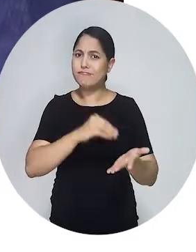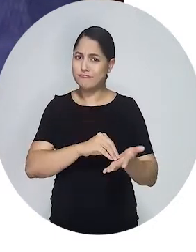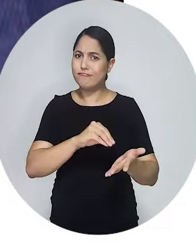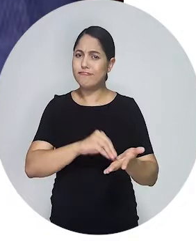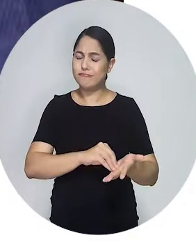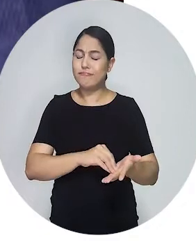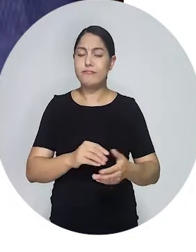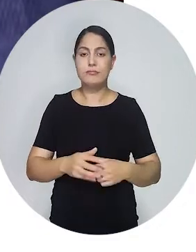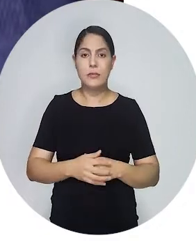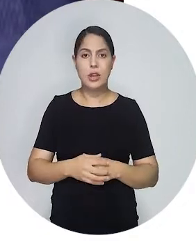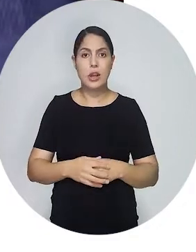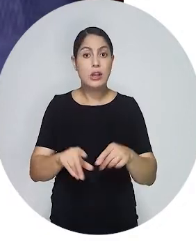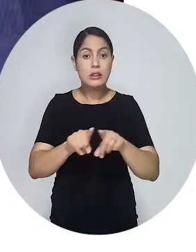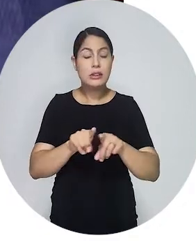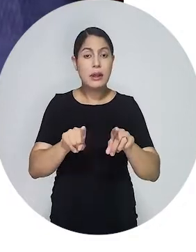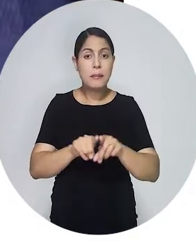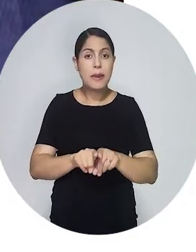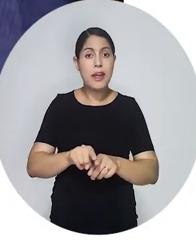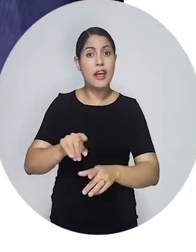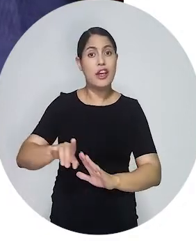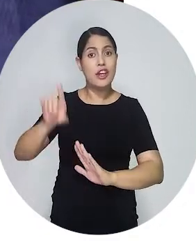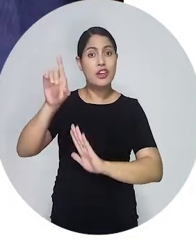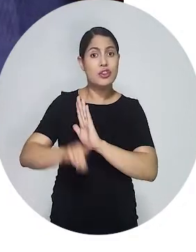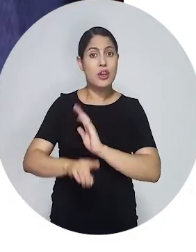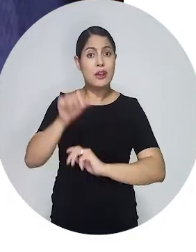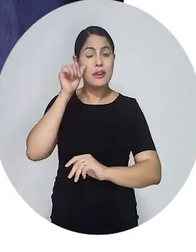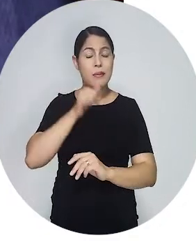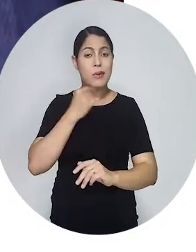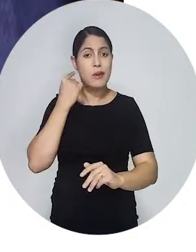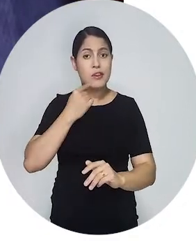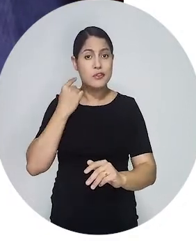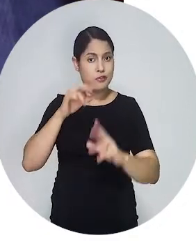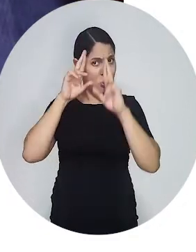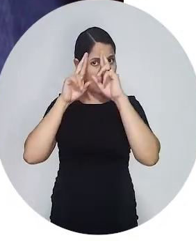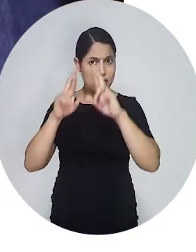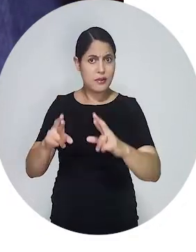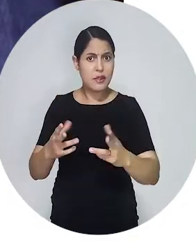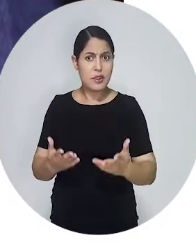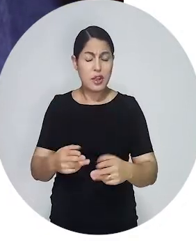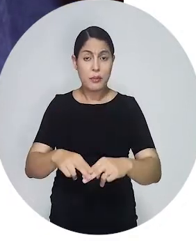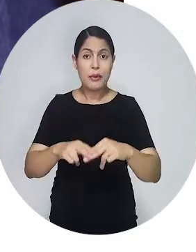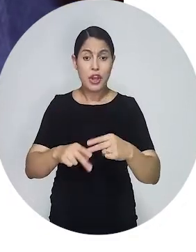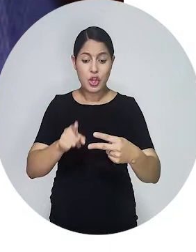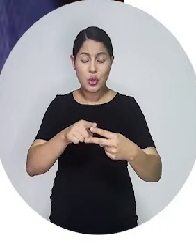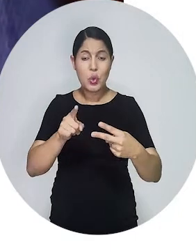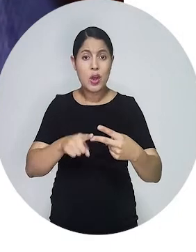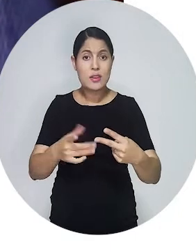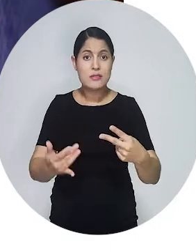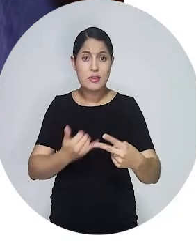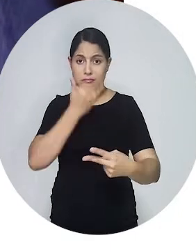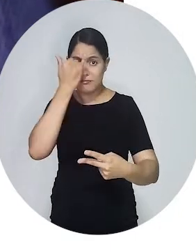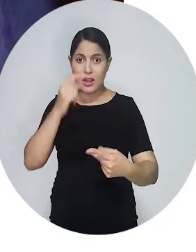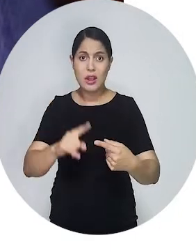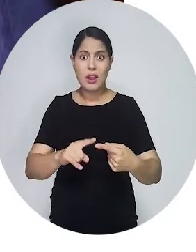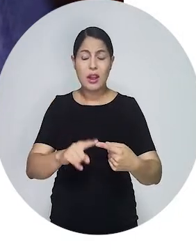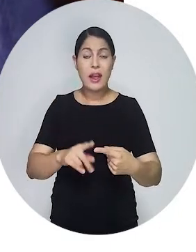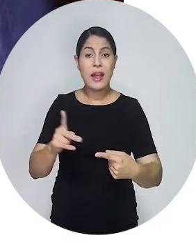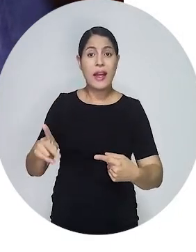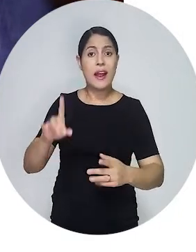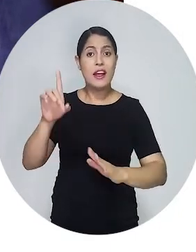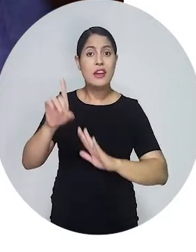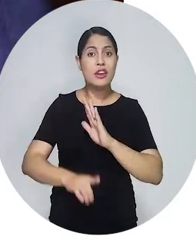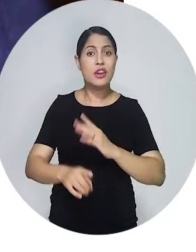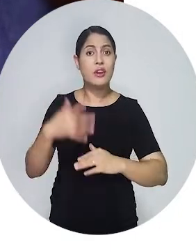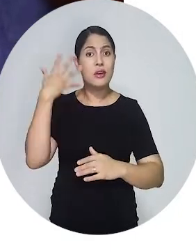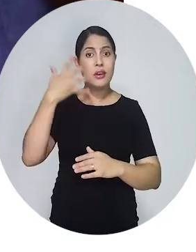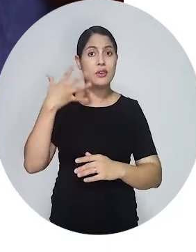ainda é desprezada em muitos casos, lamentavelmente. Além disso, responde ao flagrante desrespeito das prerrogativas da advogada,